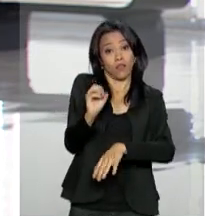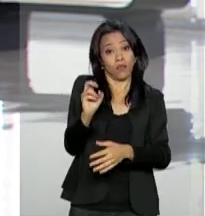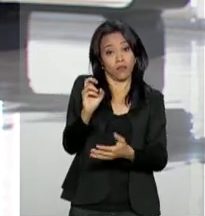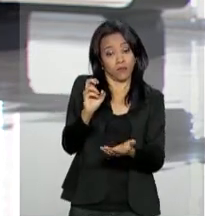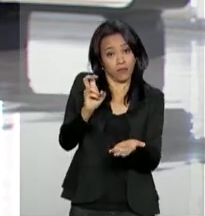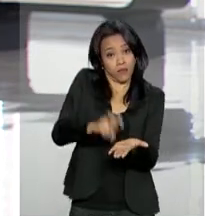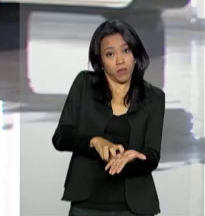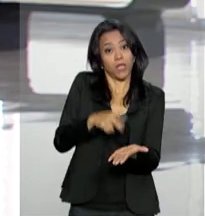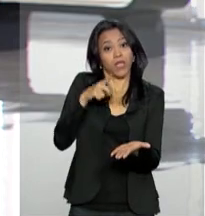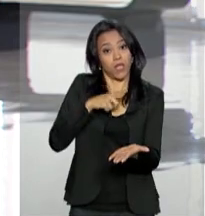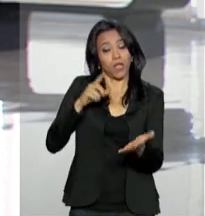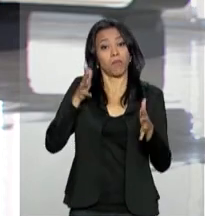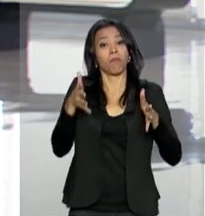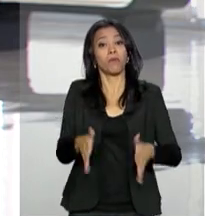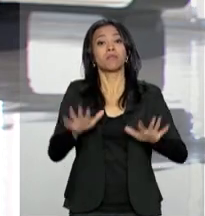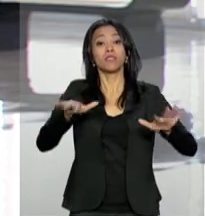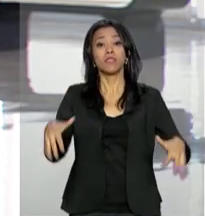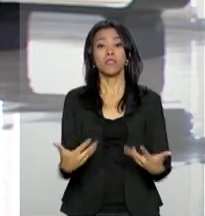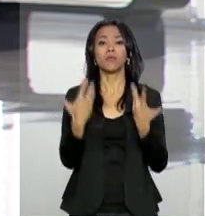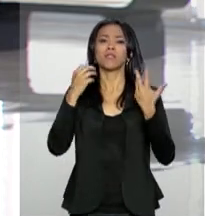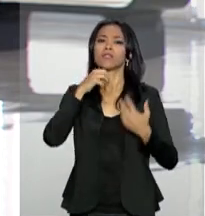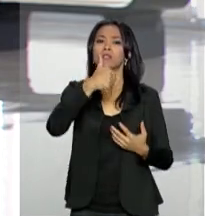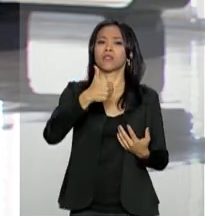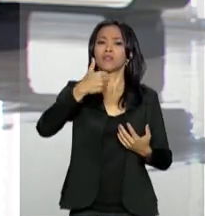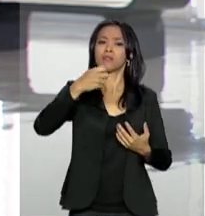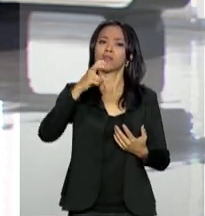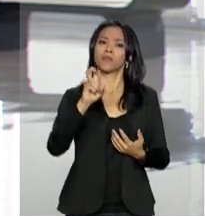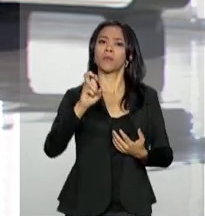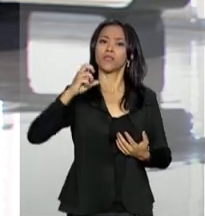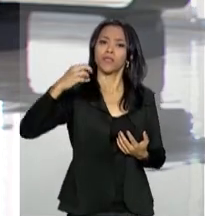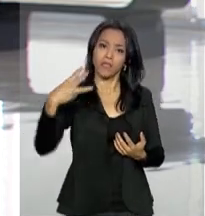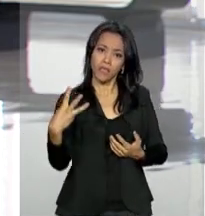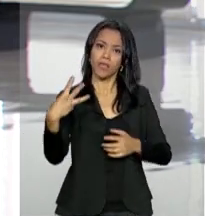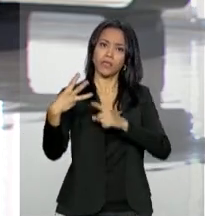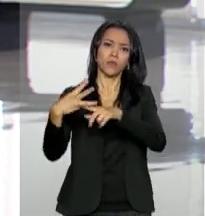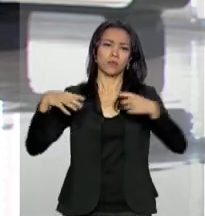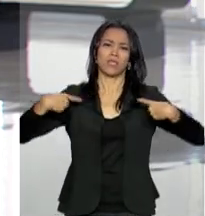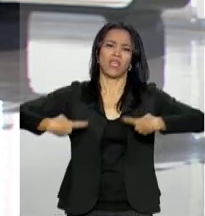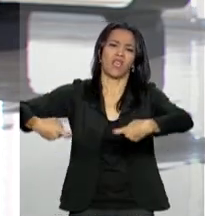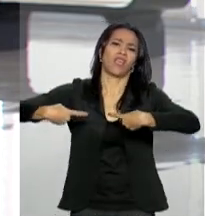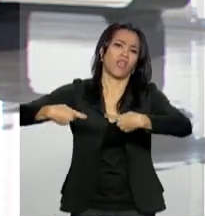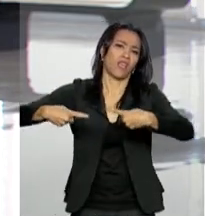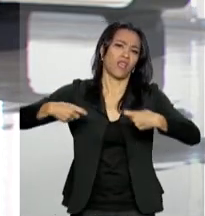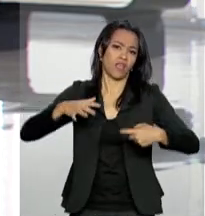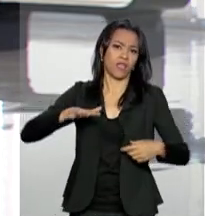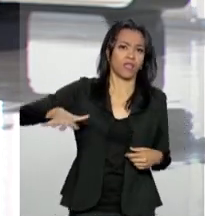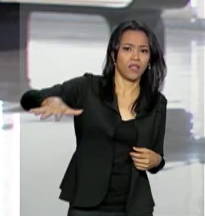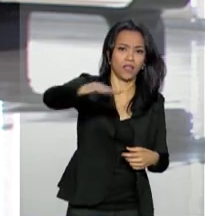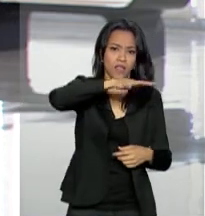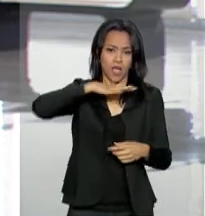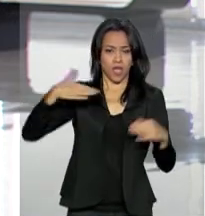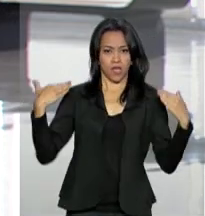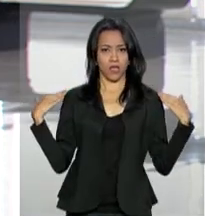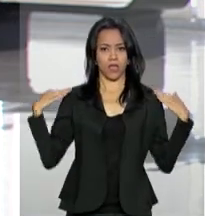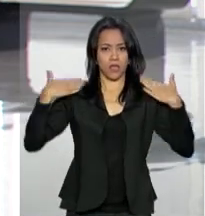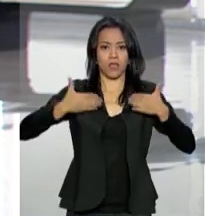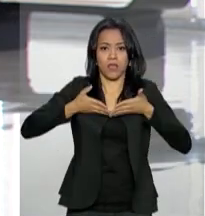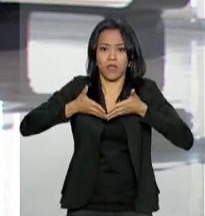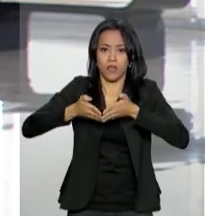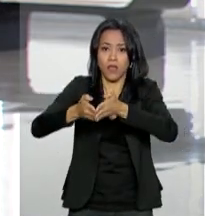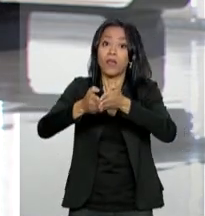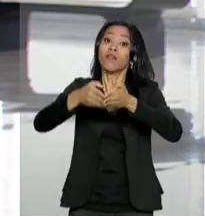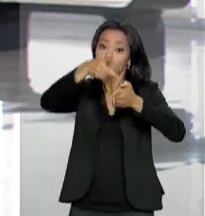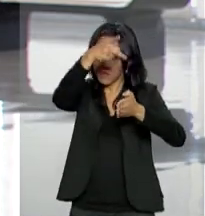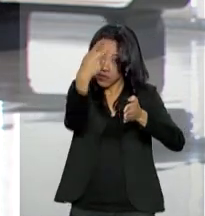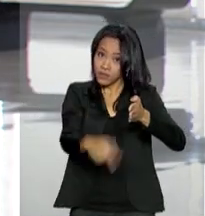em comemoração aos 153 anos da batalha naval do riachuelo esse evento vai ser no clube de